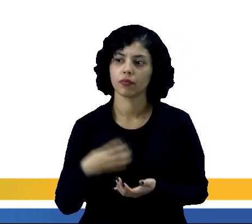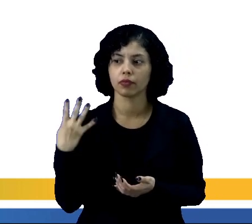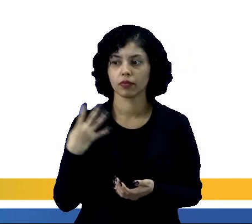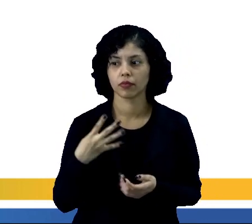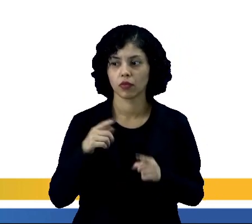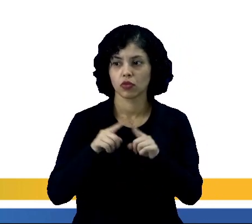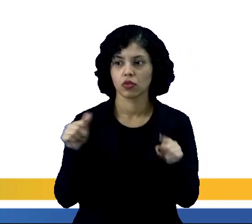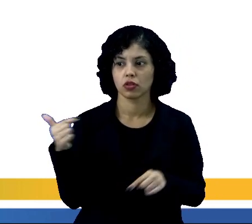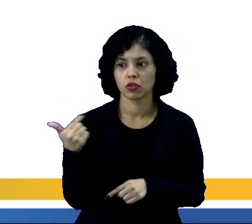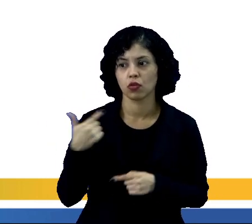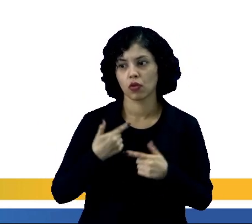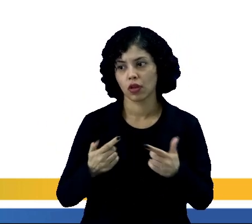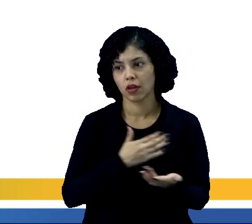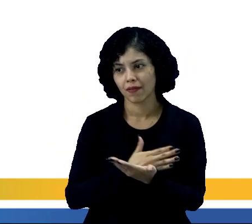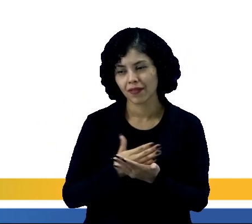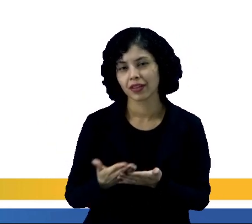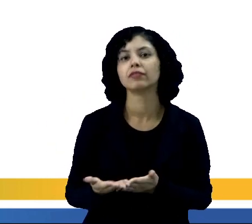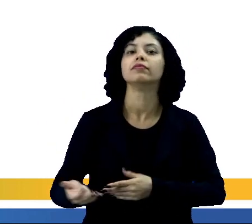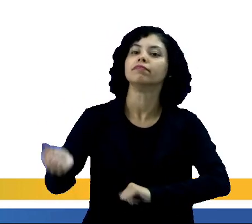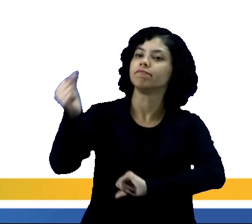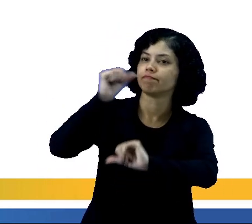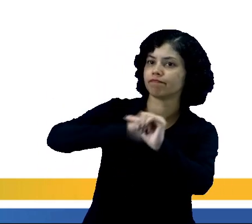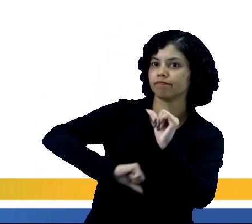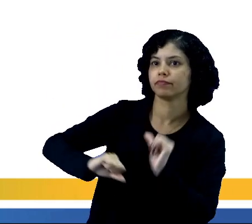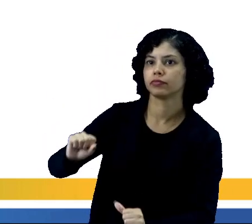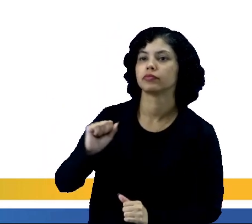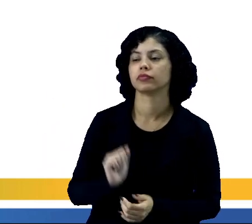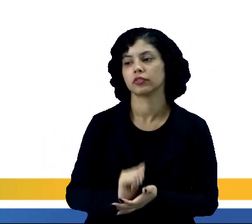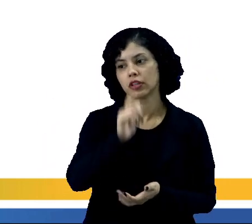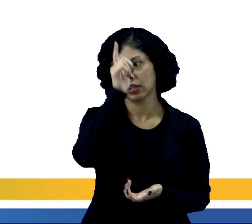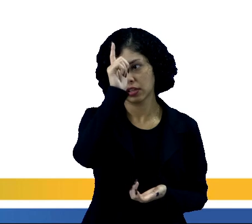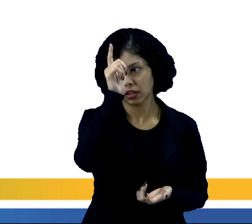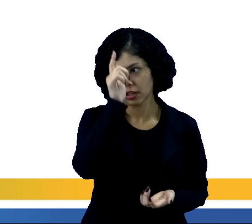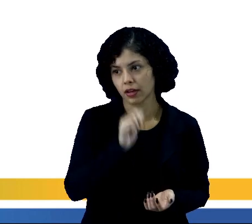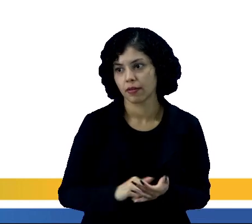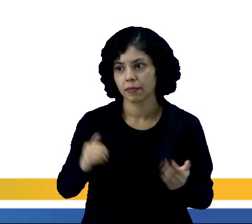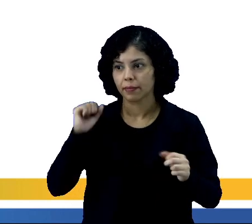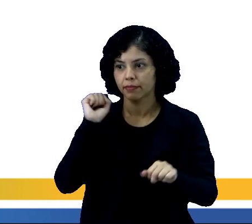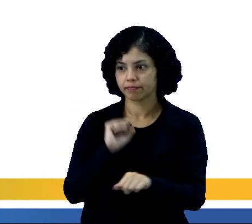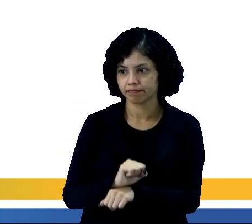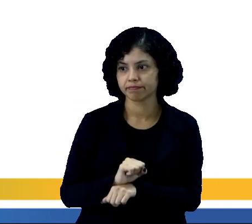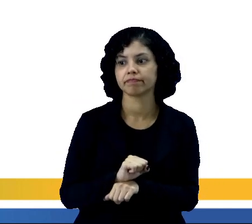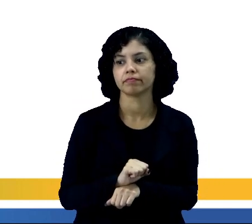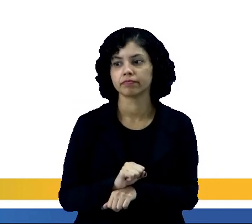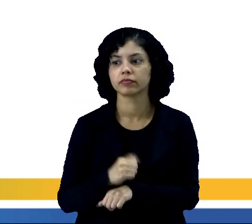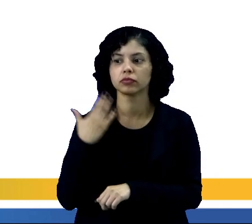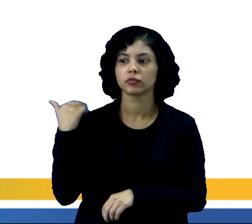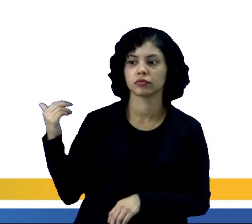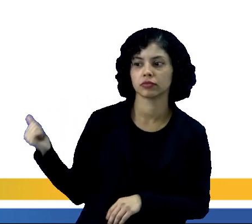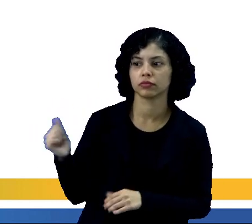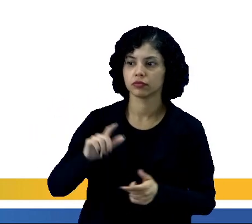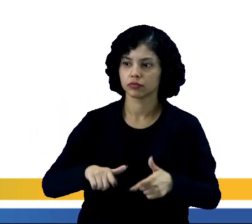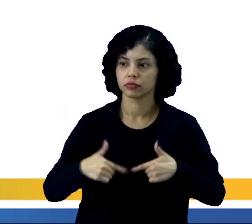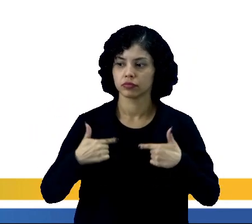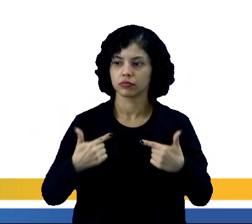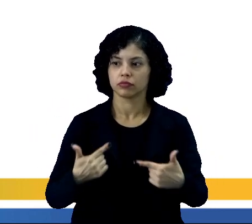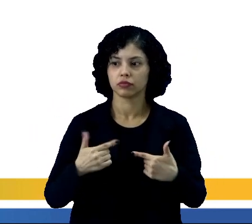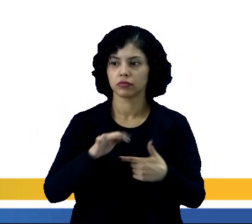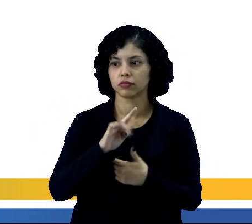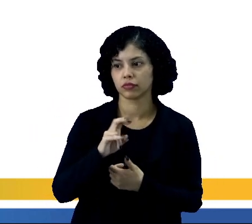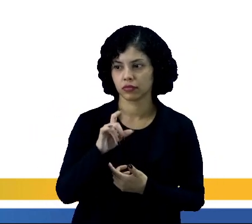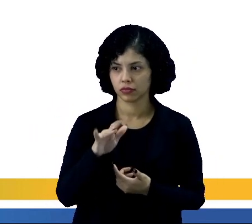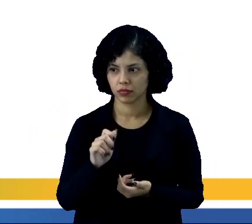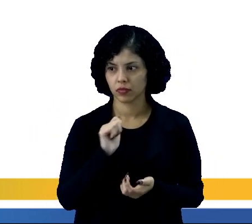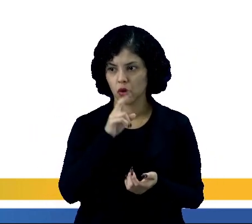em que o quadro da Segunda Guerra começa a se inverter. Os alemães foram barrados pelos soviéticos, né, na famosa Batalha de Stalingrado,